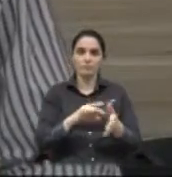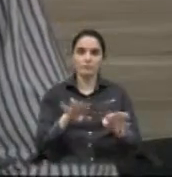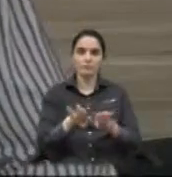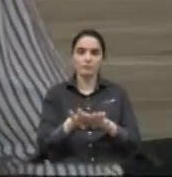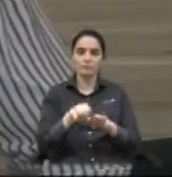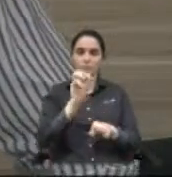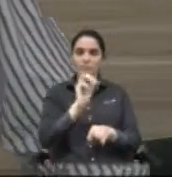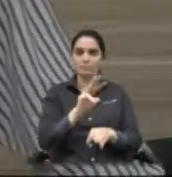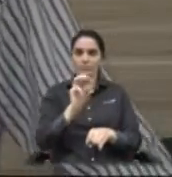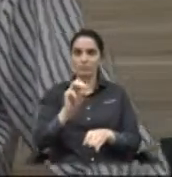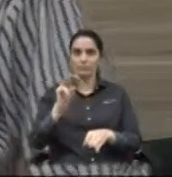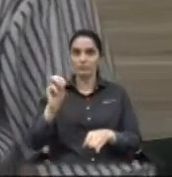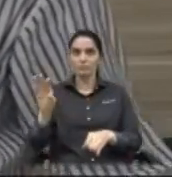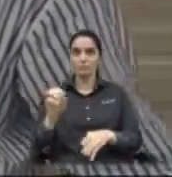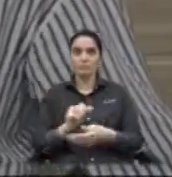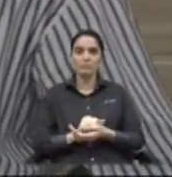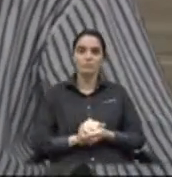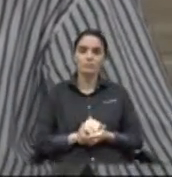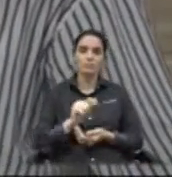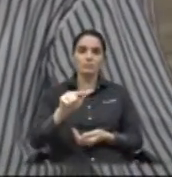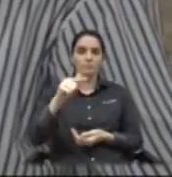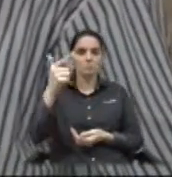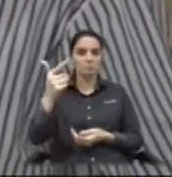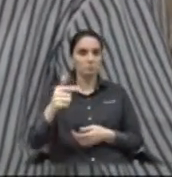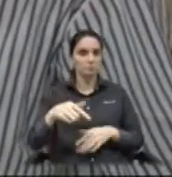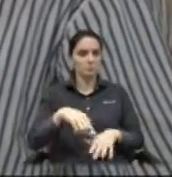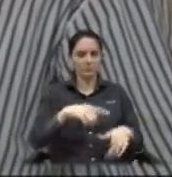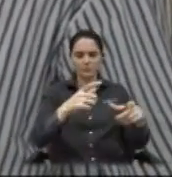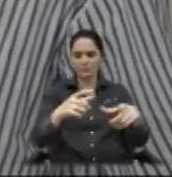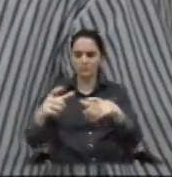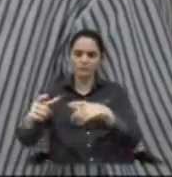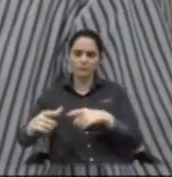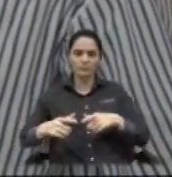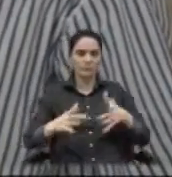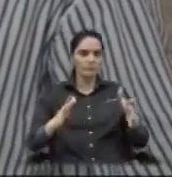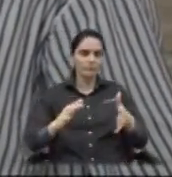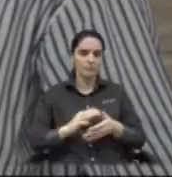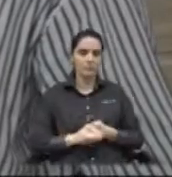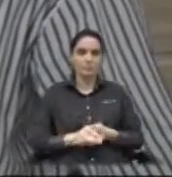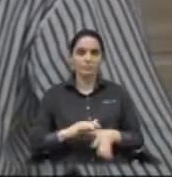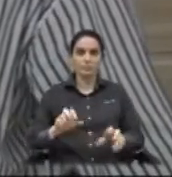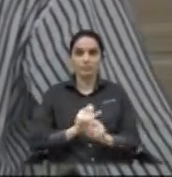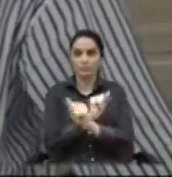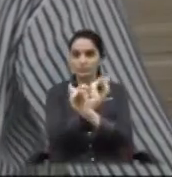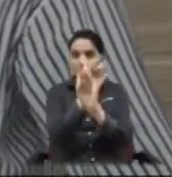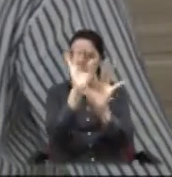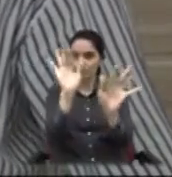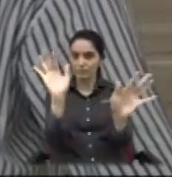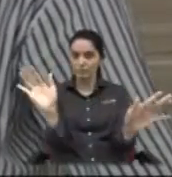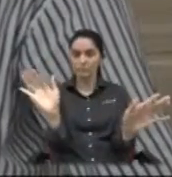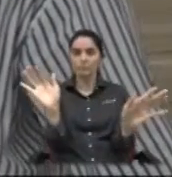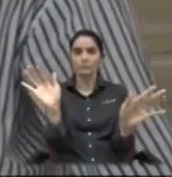Prefeitura e qualquer veículo mais de comunicação. É mais para que haja uma transparência, senhor presidente,